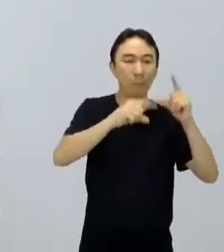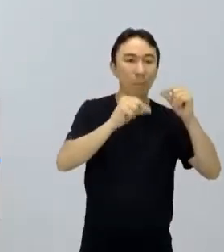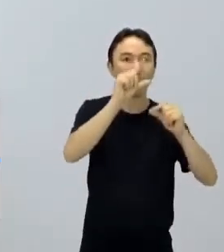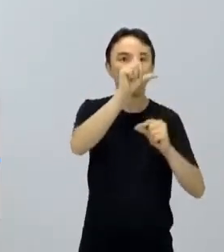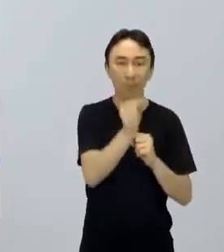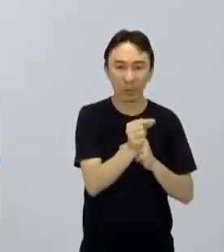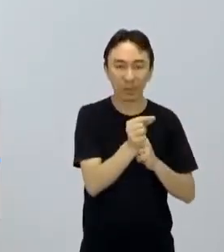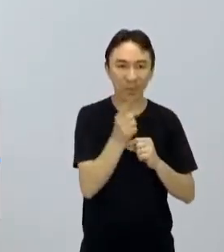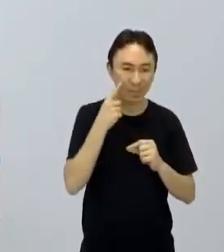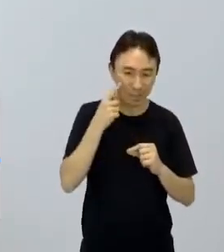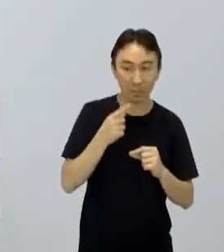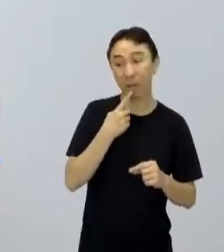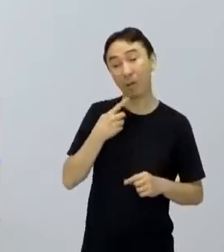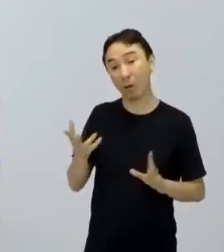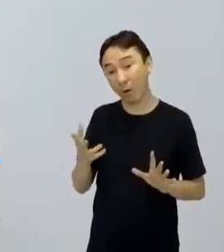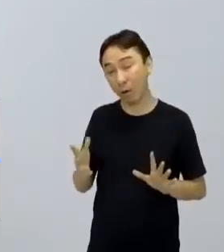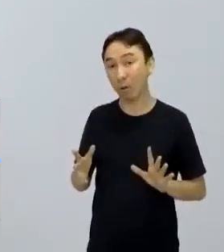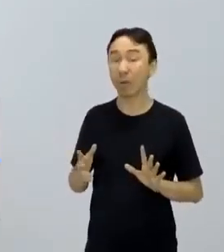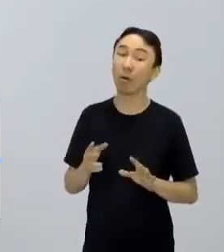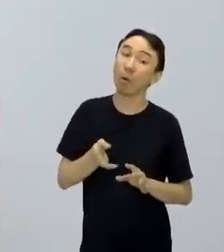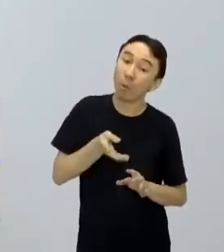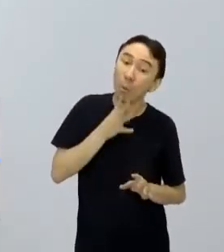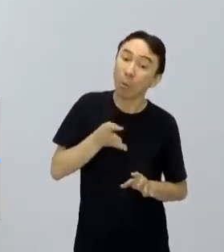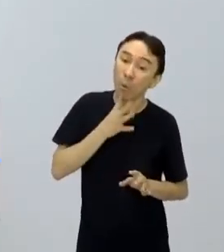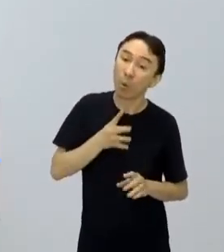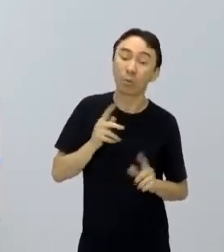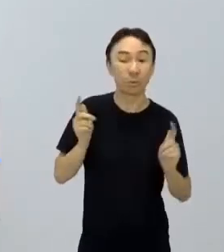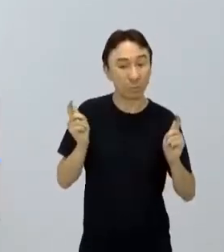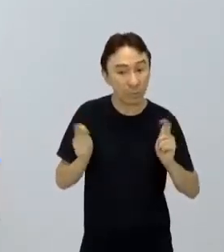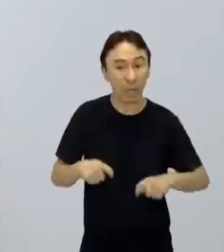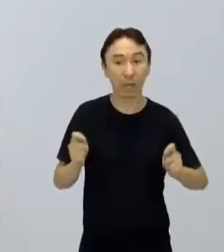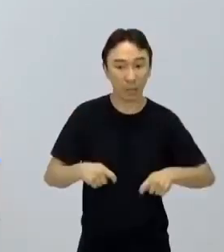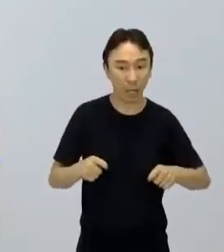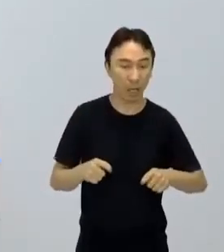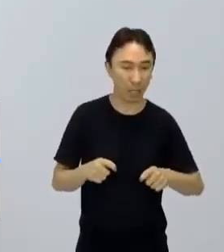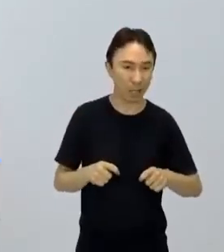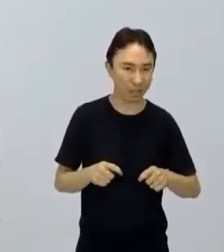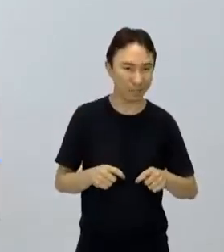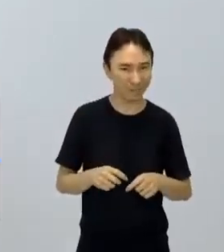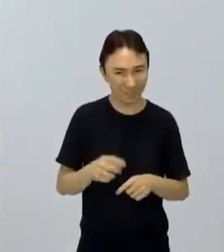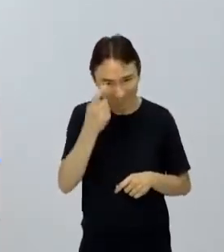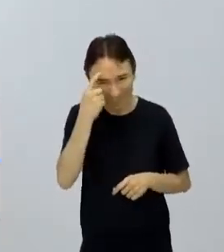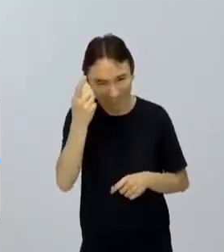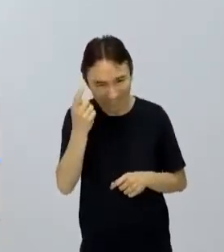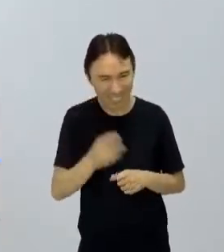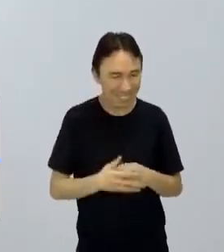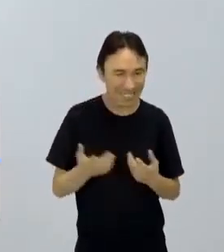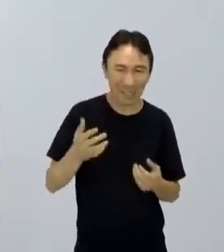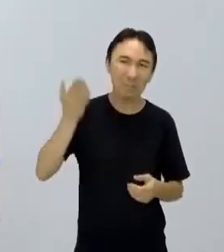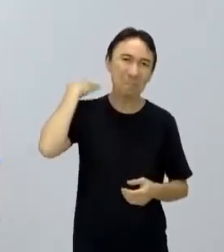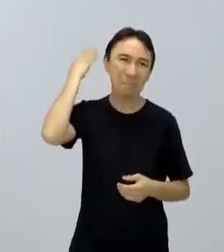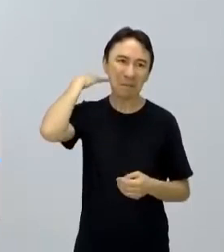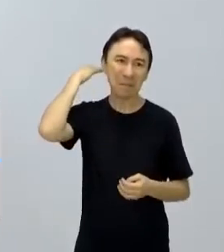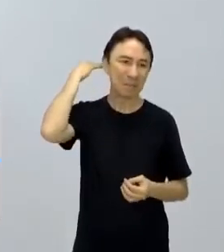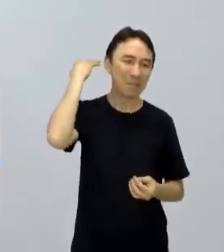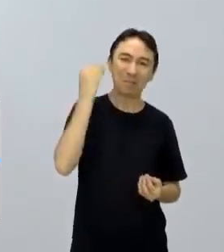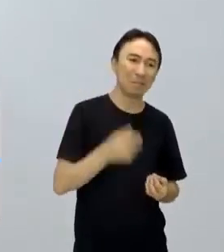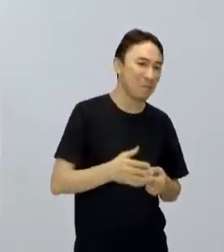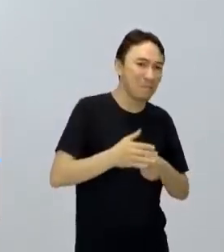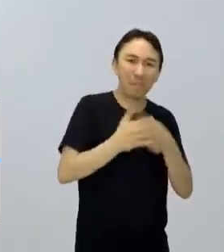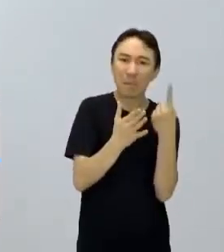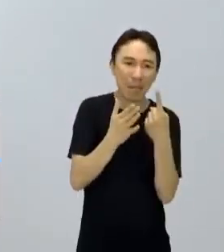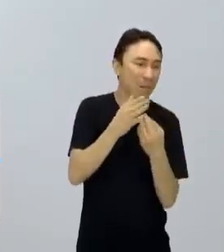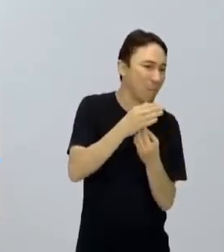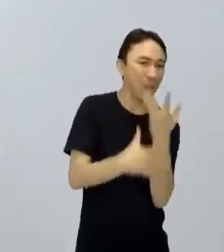é Histórias com Vacinas? Porque, para vocês verem que quando a gente fala de quando surgiu, é difícil saber. A gente tem o registro